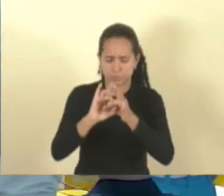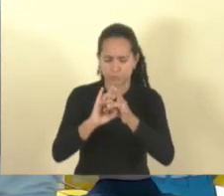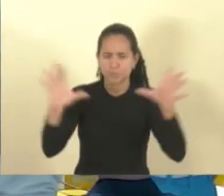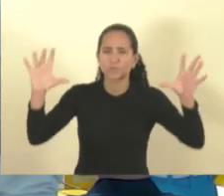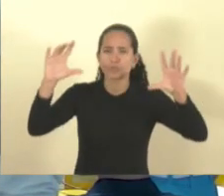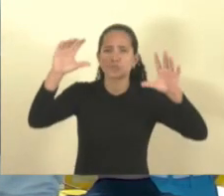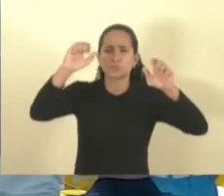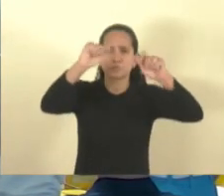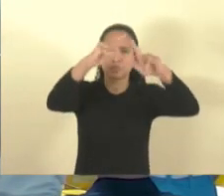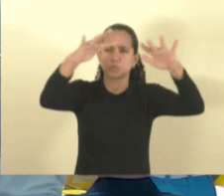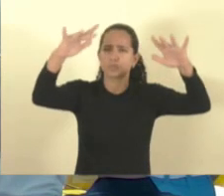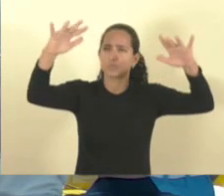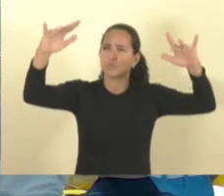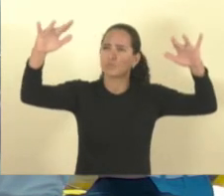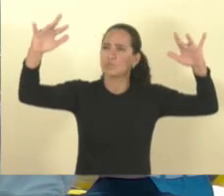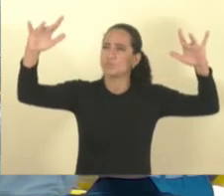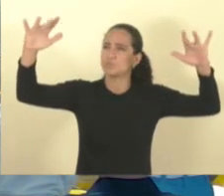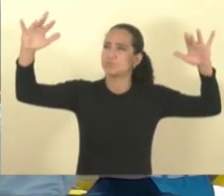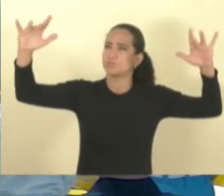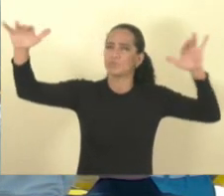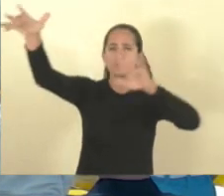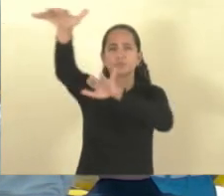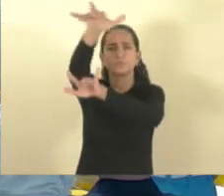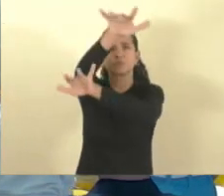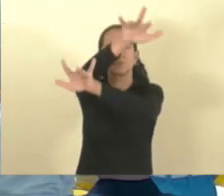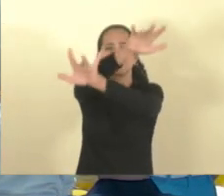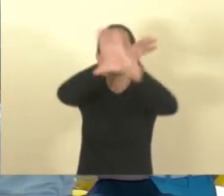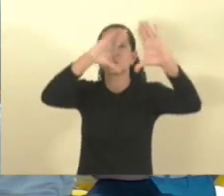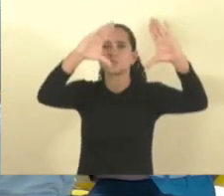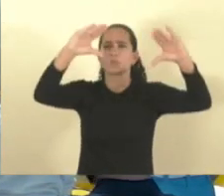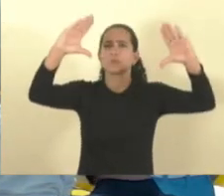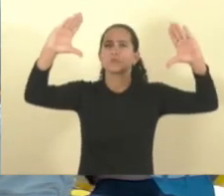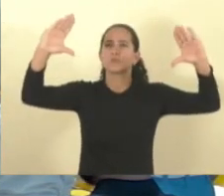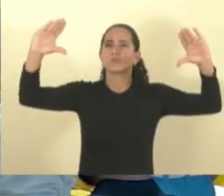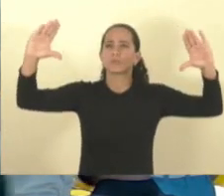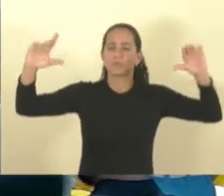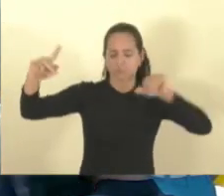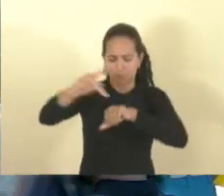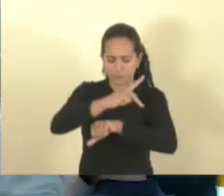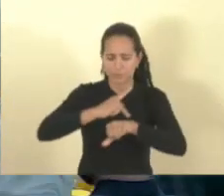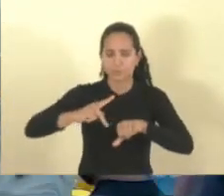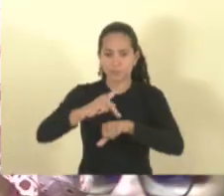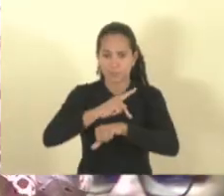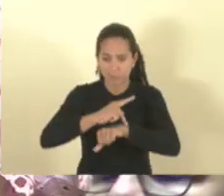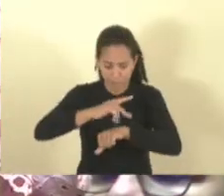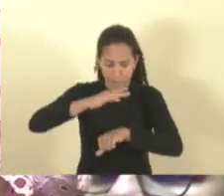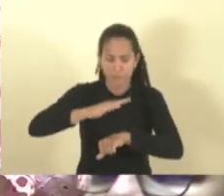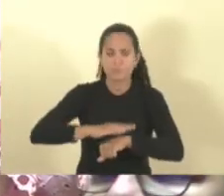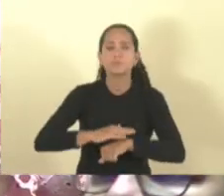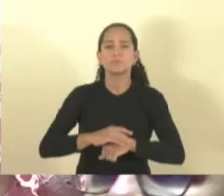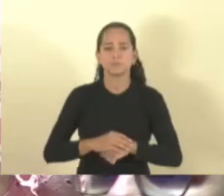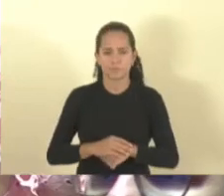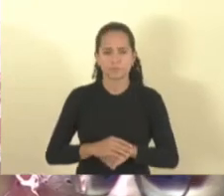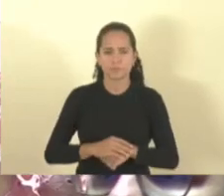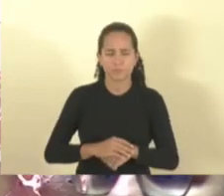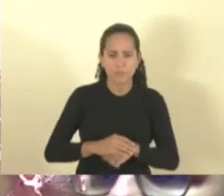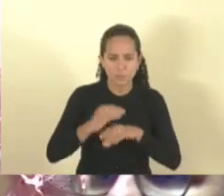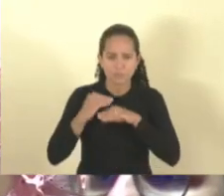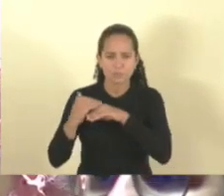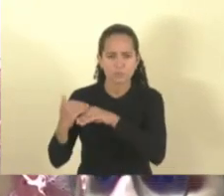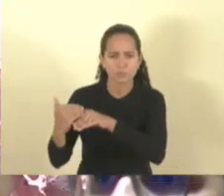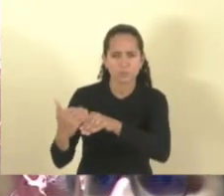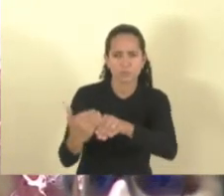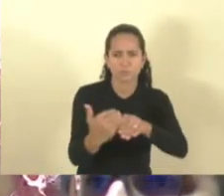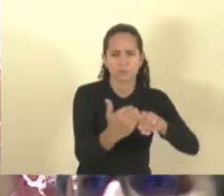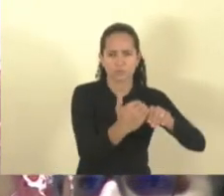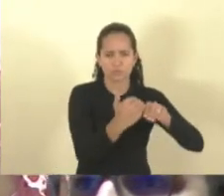em raios fúlgidos brilhou no céu da pátria nesse instante. Se o penhor